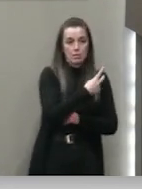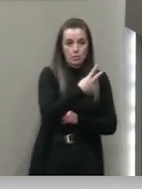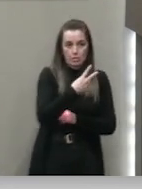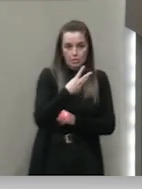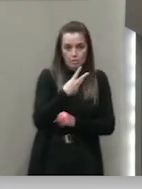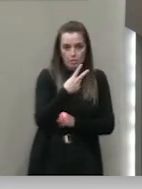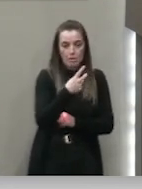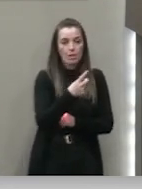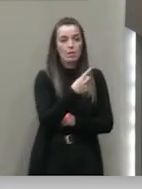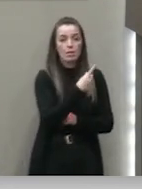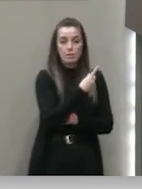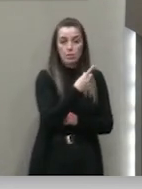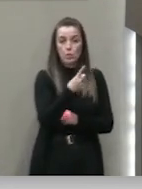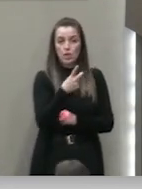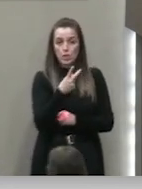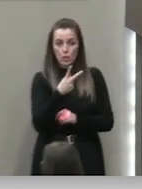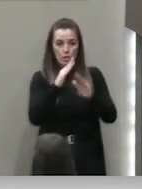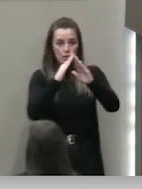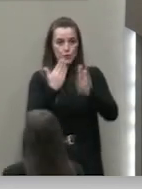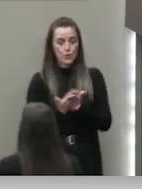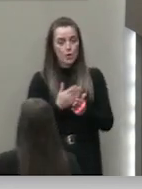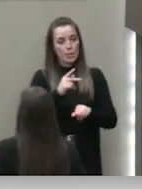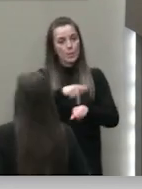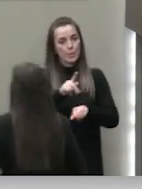município. A gente sabe que é muito mais.